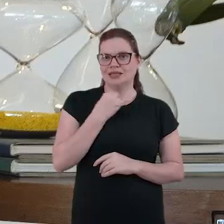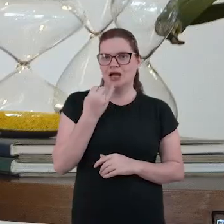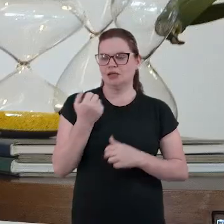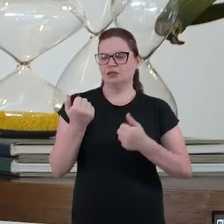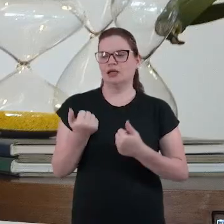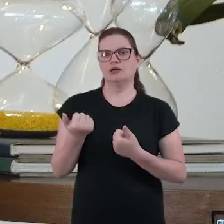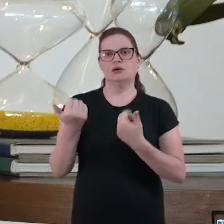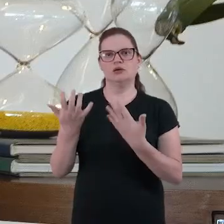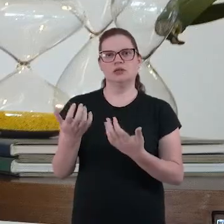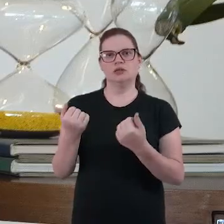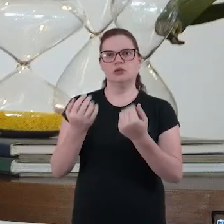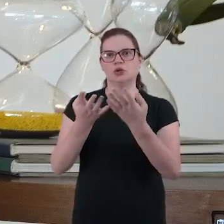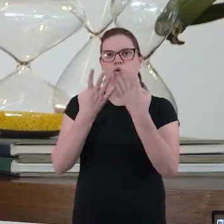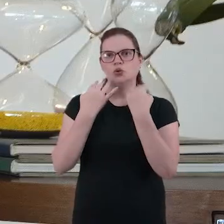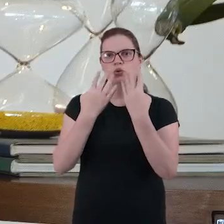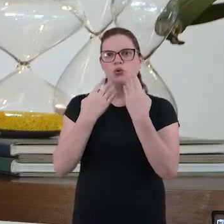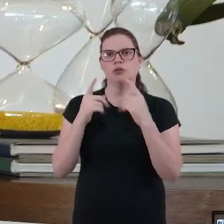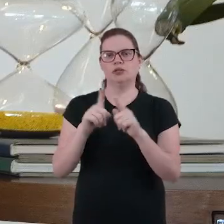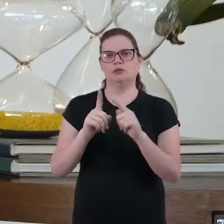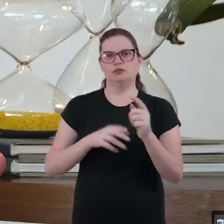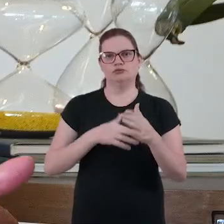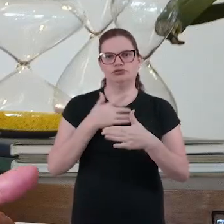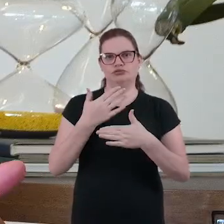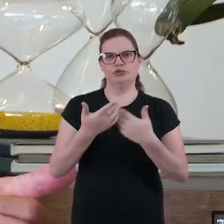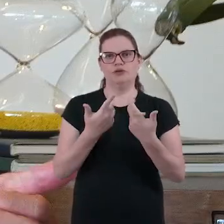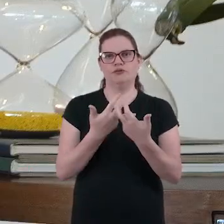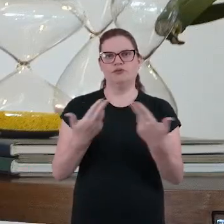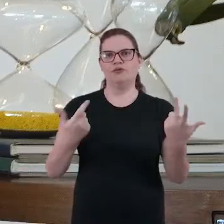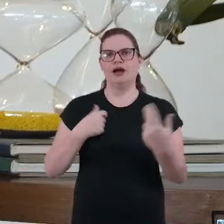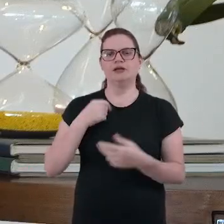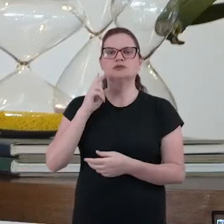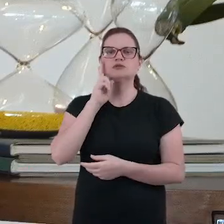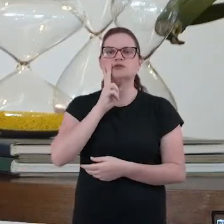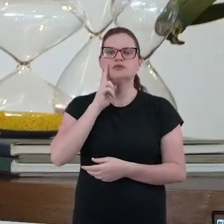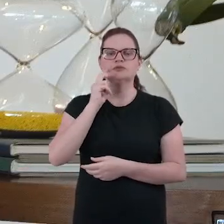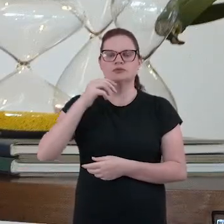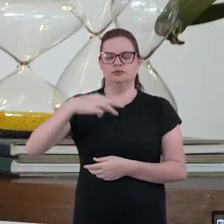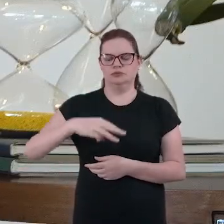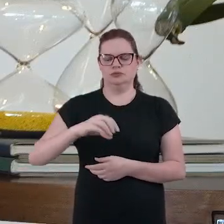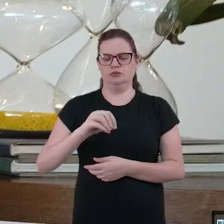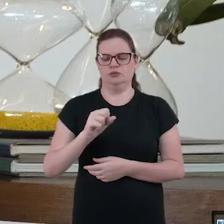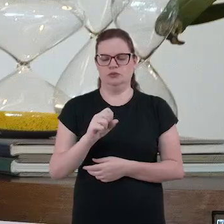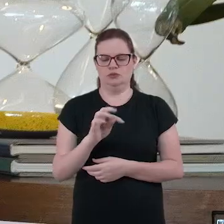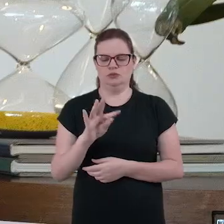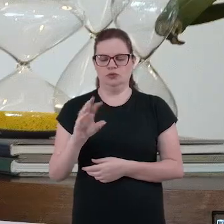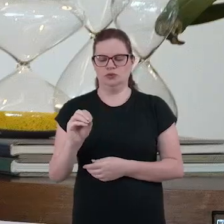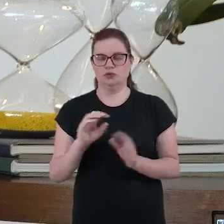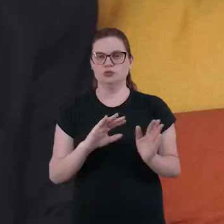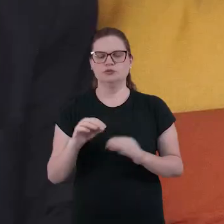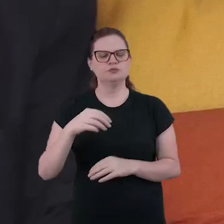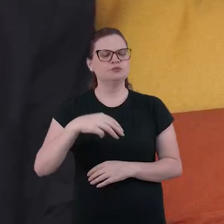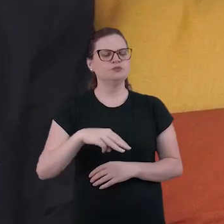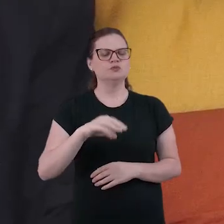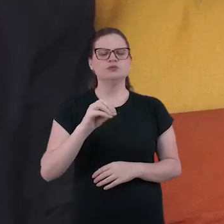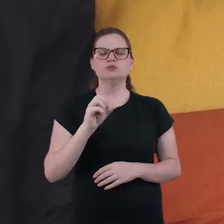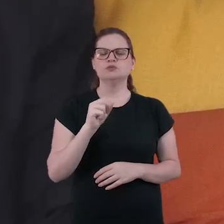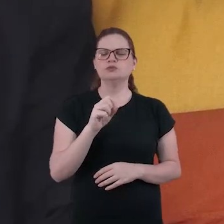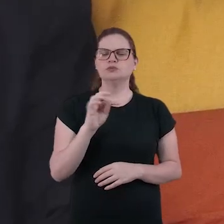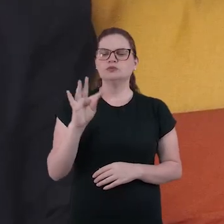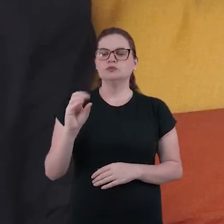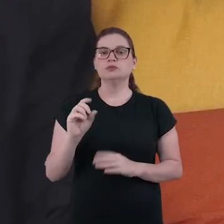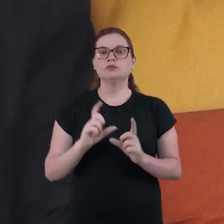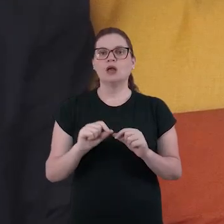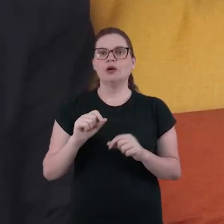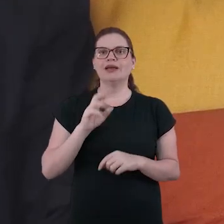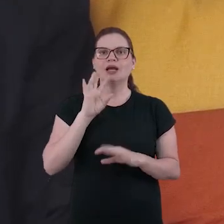está falando também da abundância de mosto. O que nós podemos dizer sobre o mosto, pastor Edilson? O mosto na